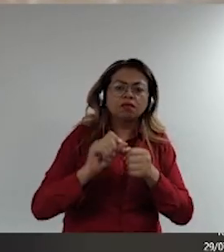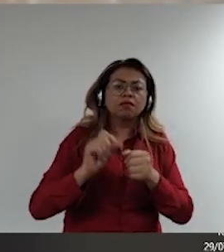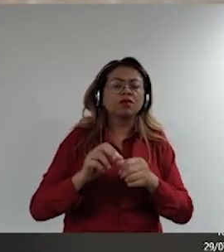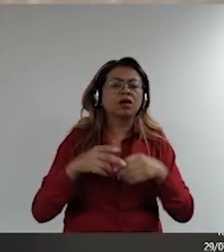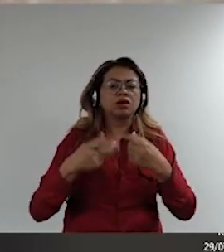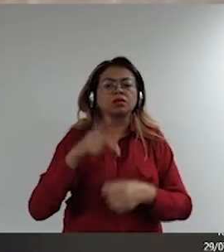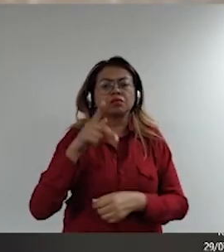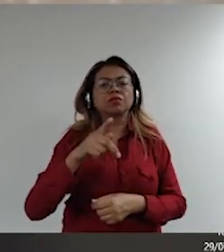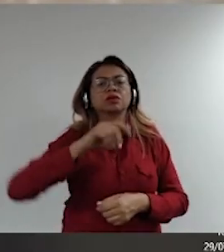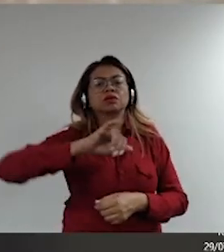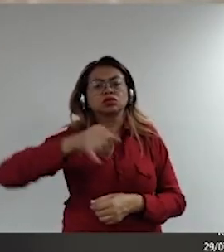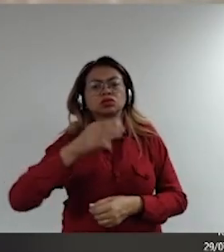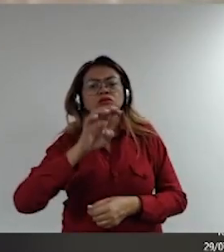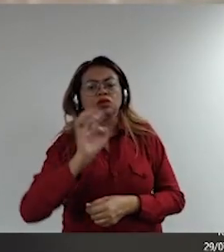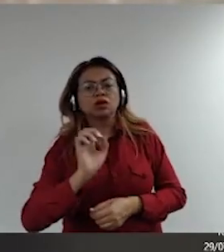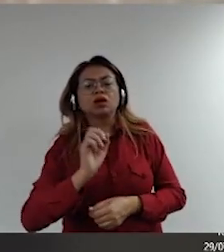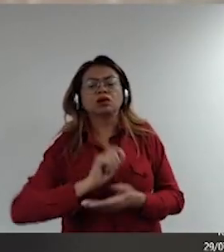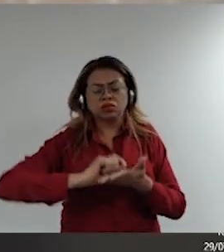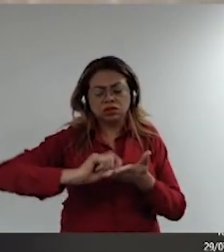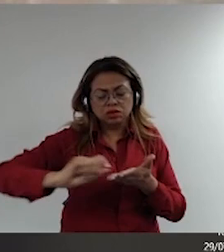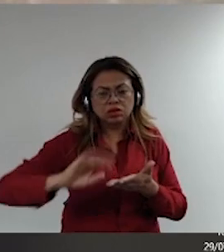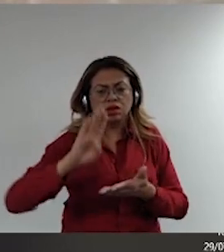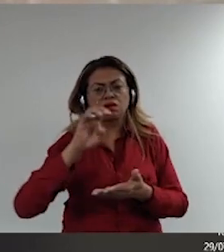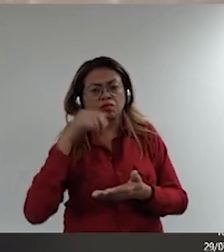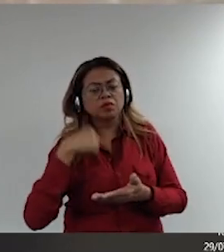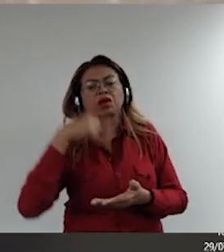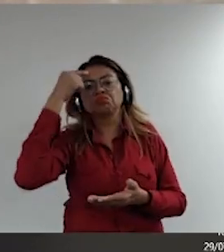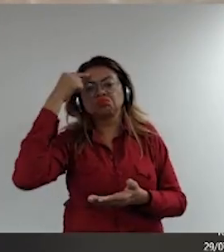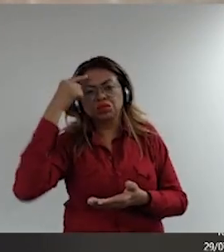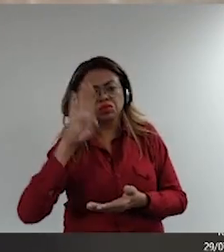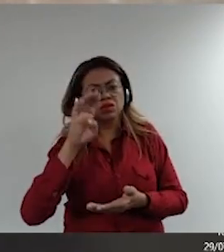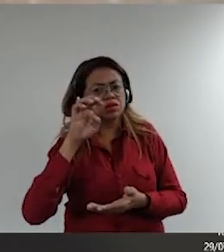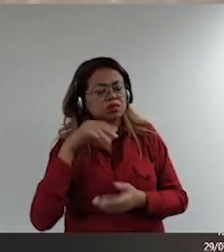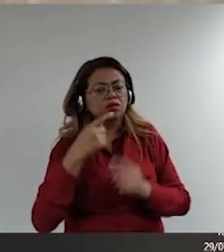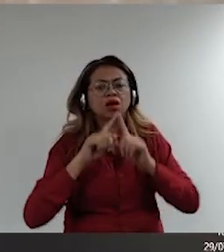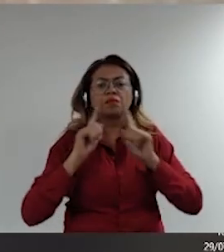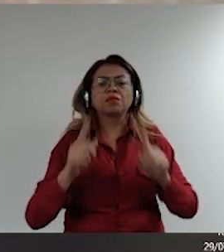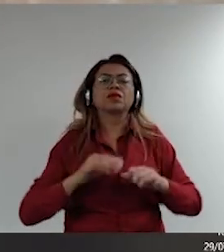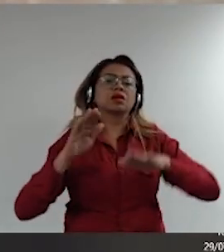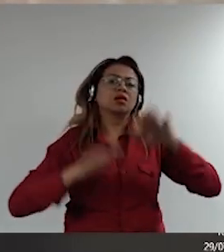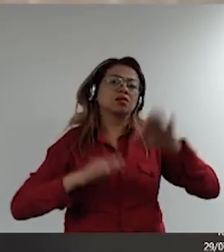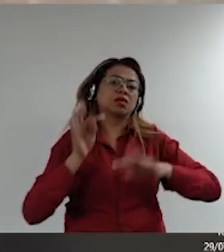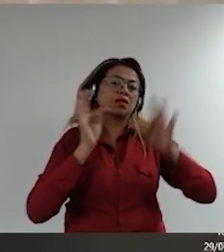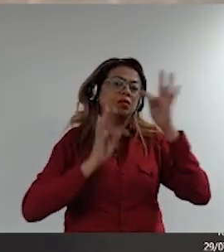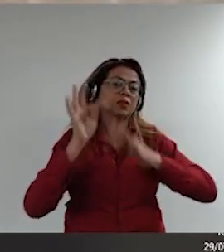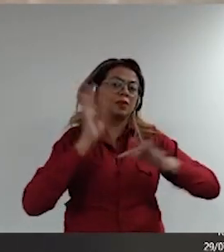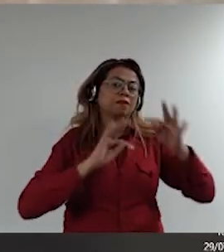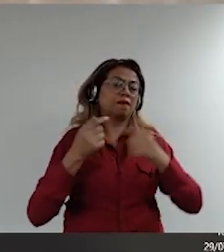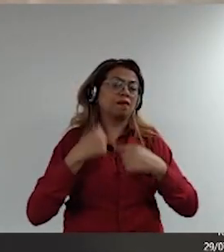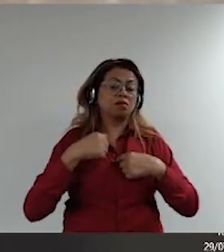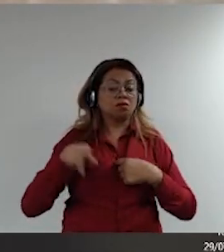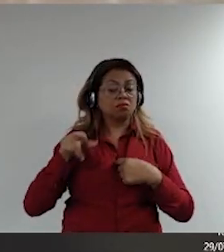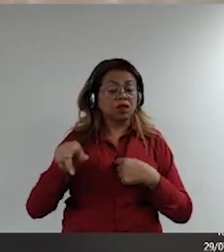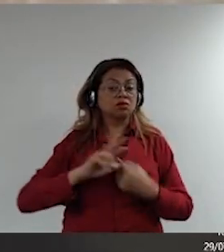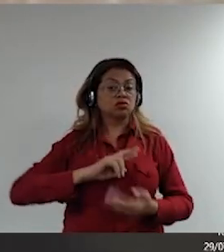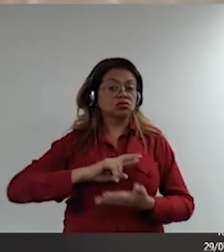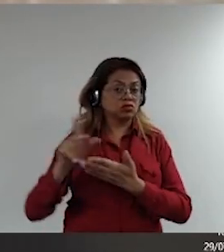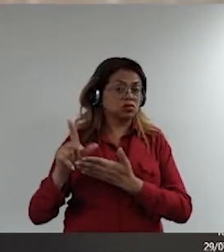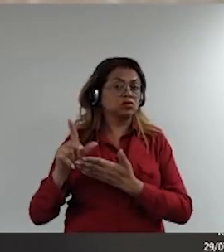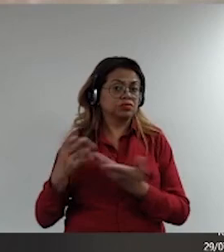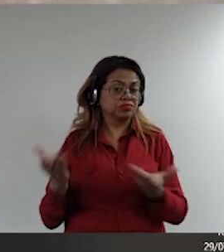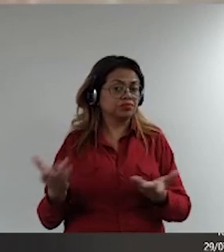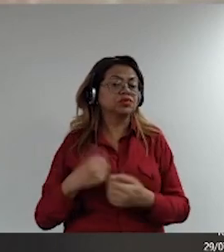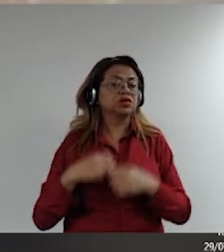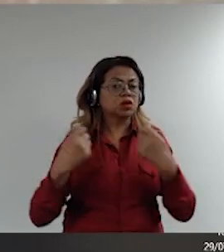com o PJE, ele escreve muito bem, ele raciocina muito bem, mas a tecnologia não é do seu tempo. Então,